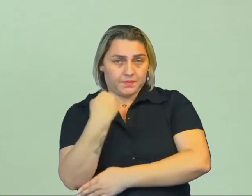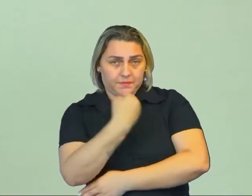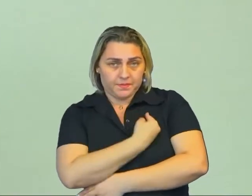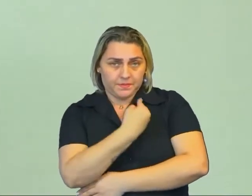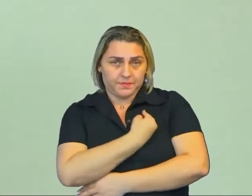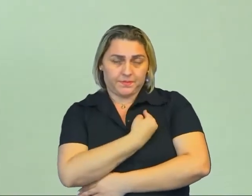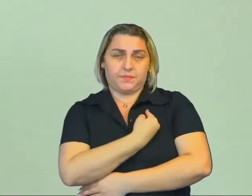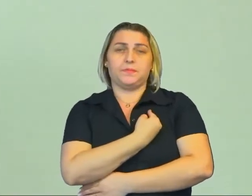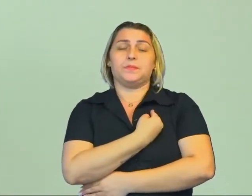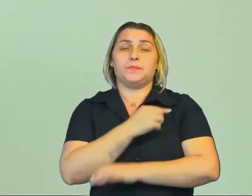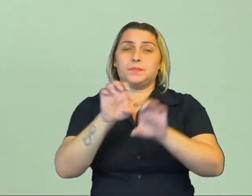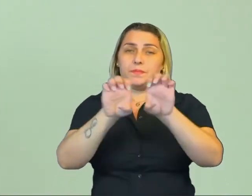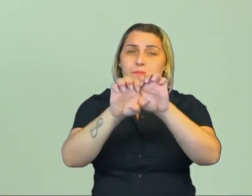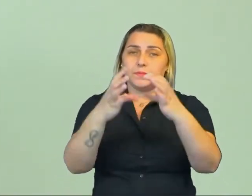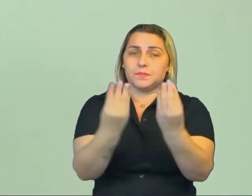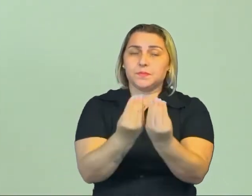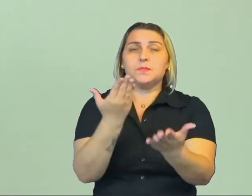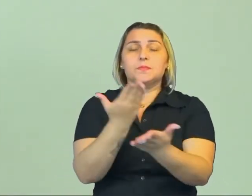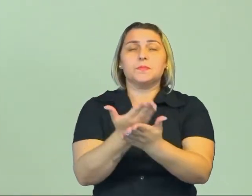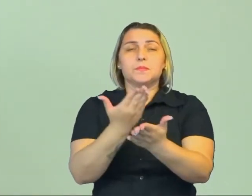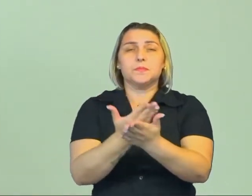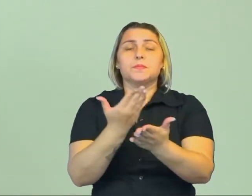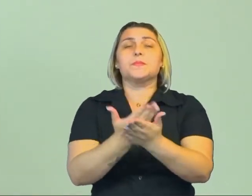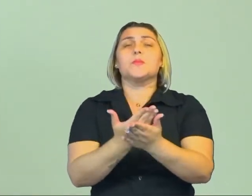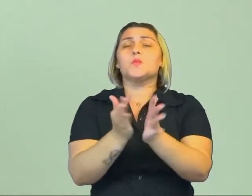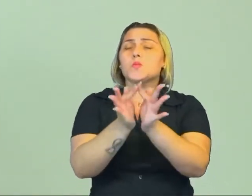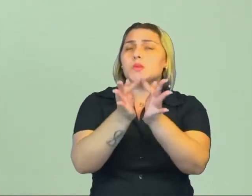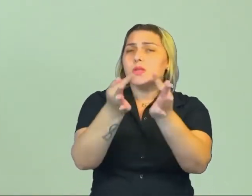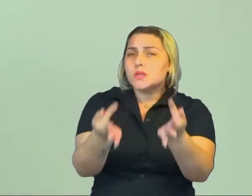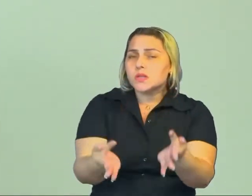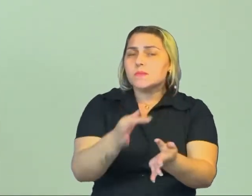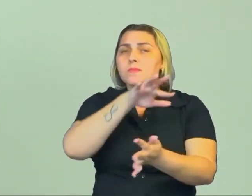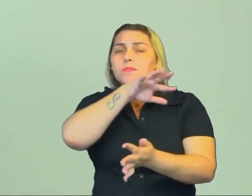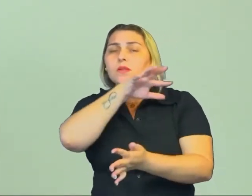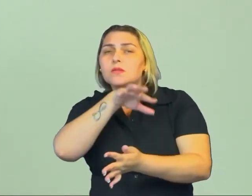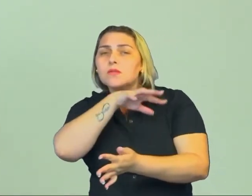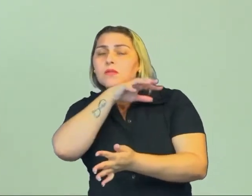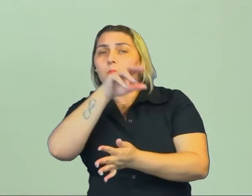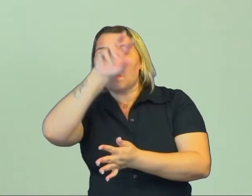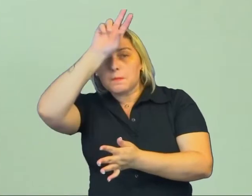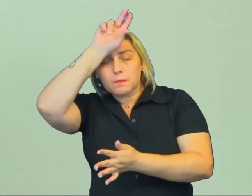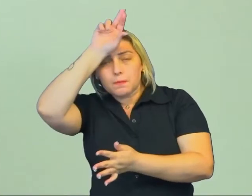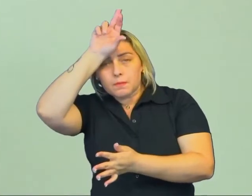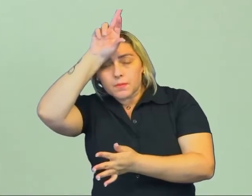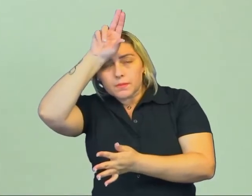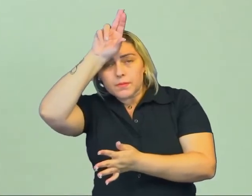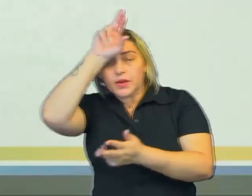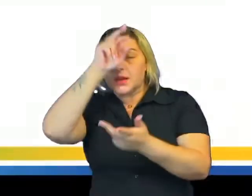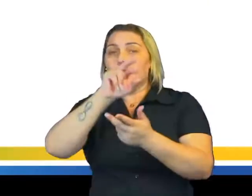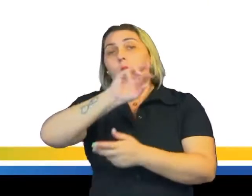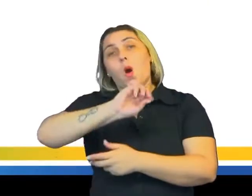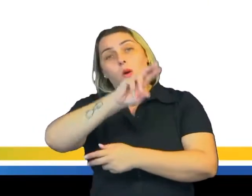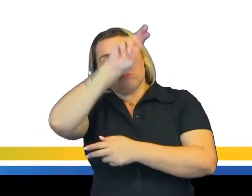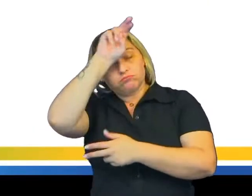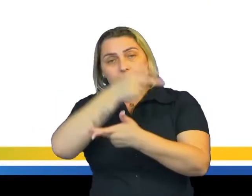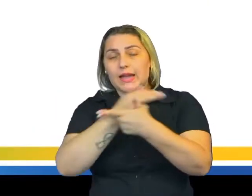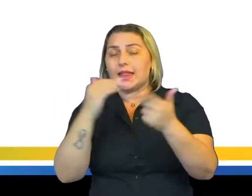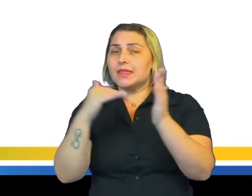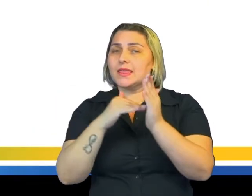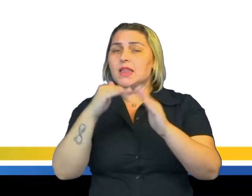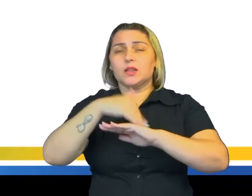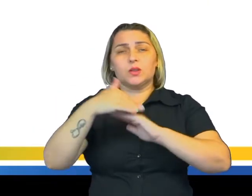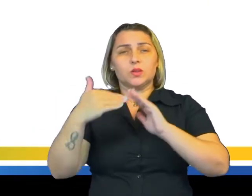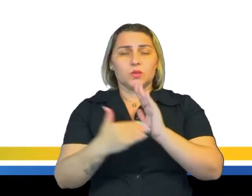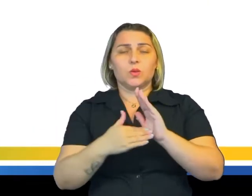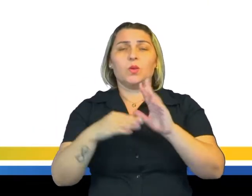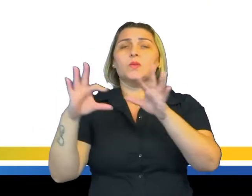nós? Então a ecologia ela estuda desde um simples animal, uma barata, um inseto, até todo